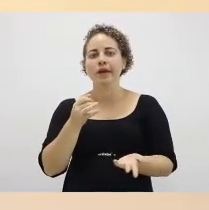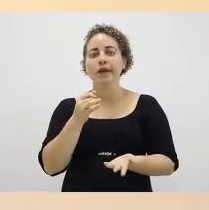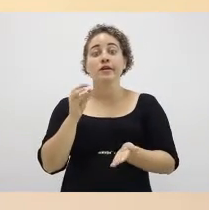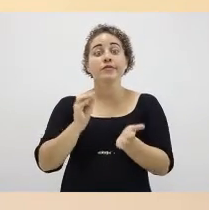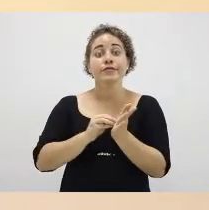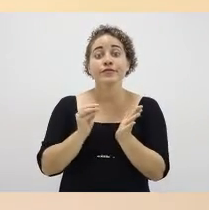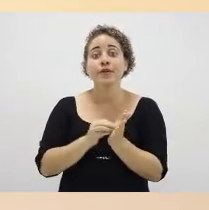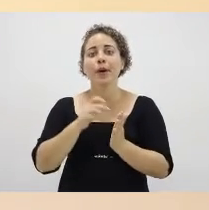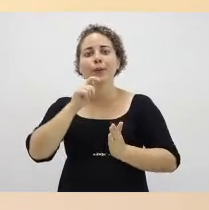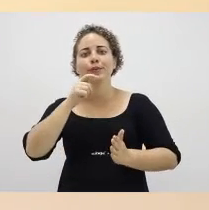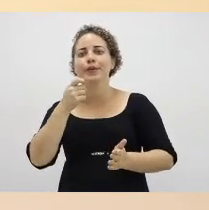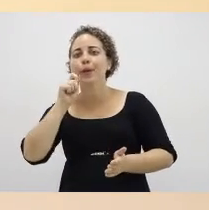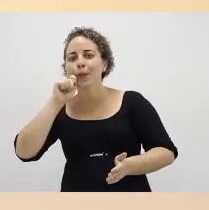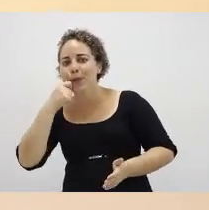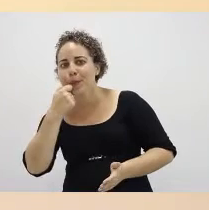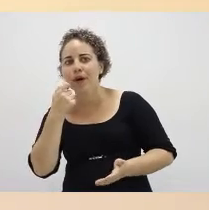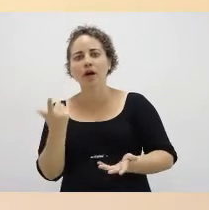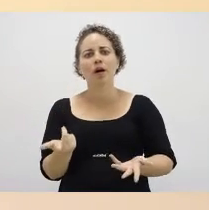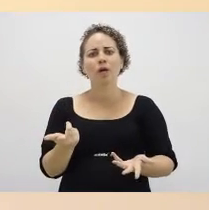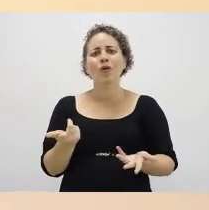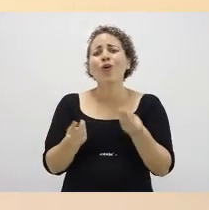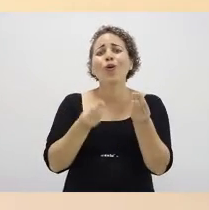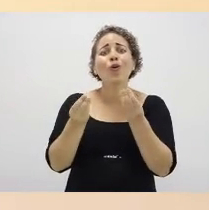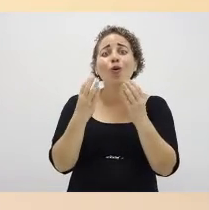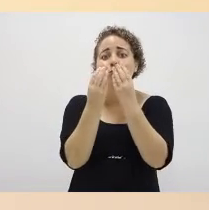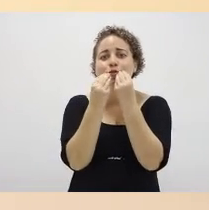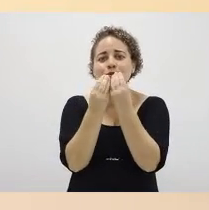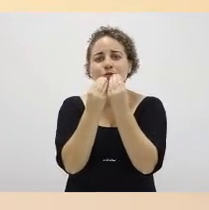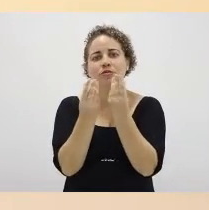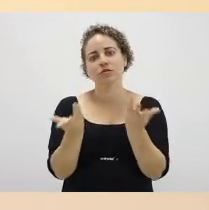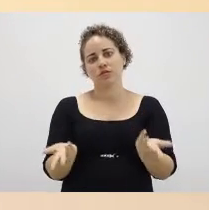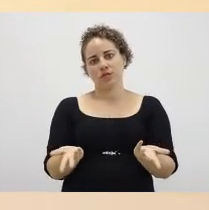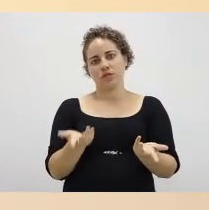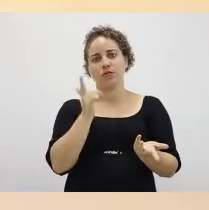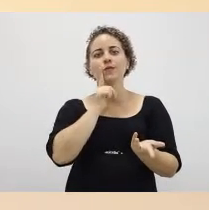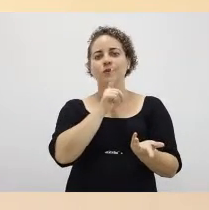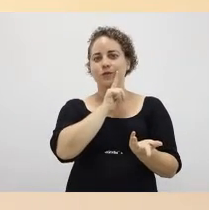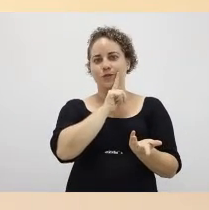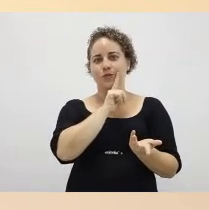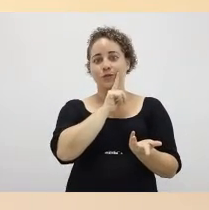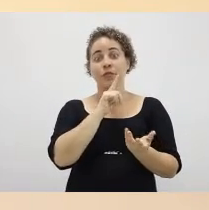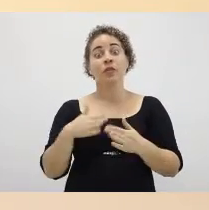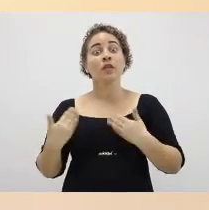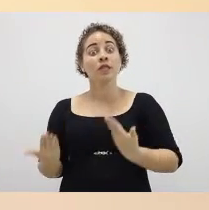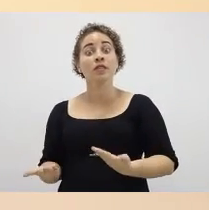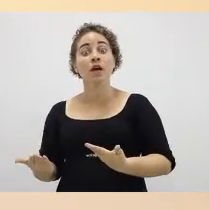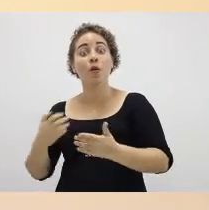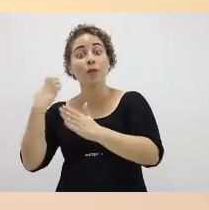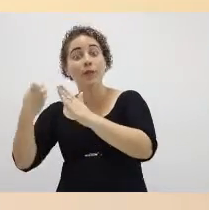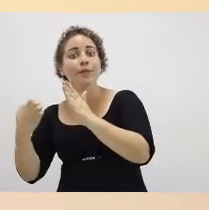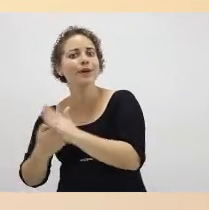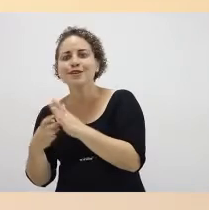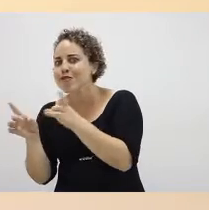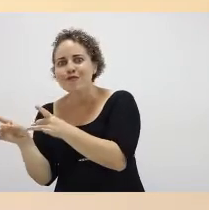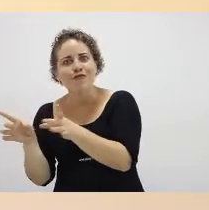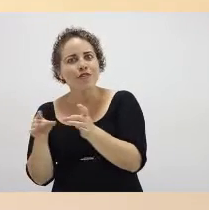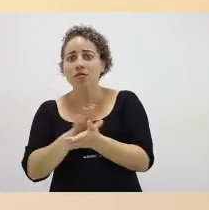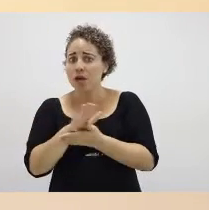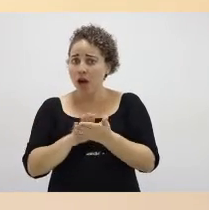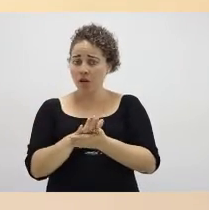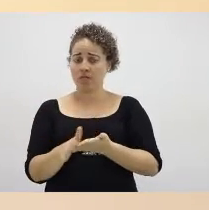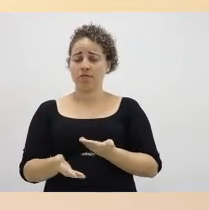lanchonete, simplesmente não vai ter o sanduíche, não vai ter o lanche. E a empresa deixa de vender. Da